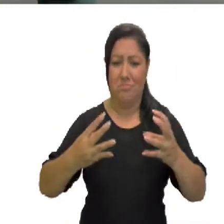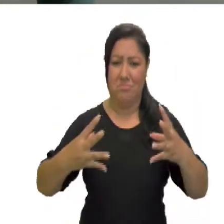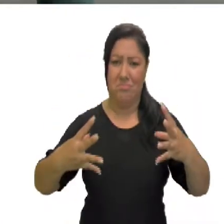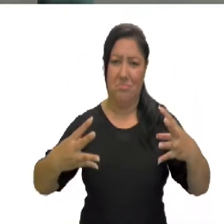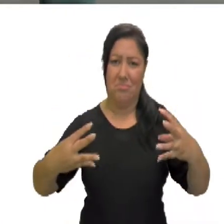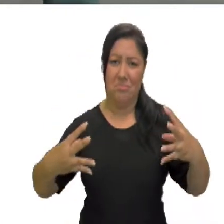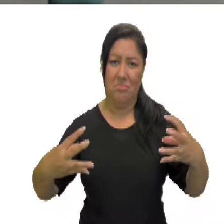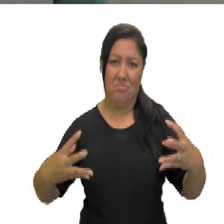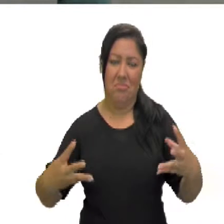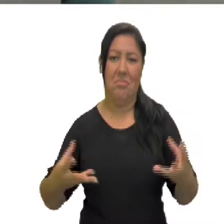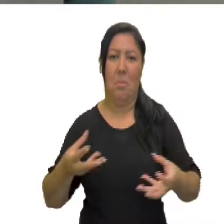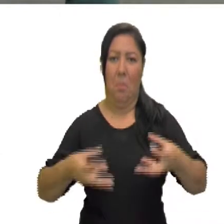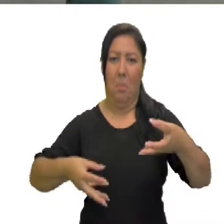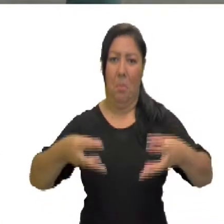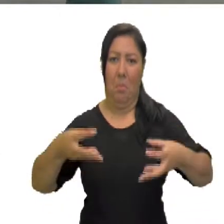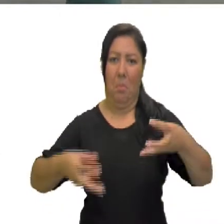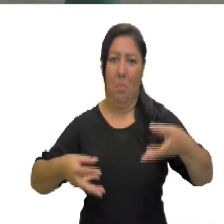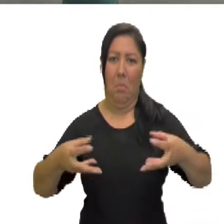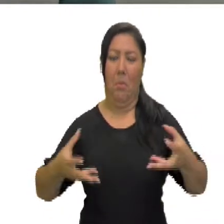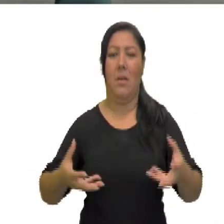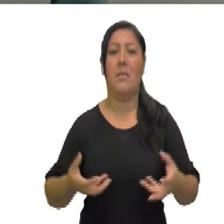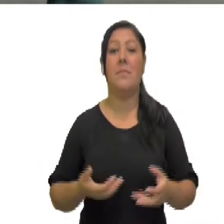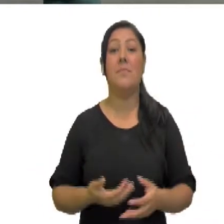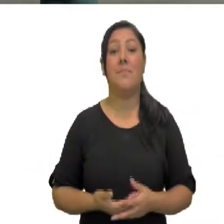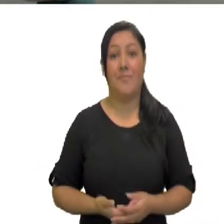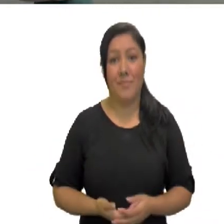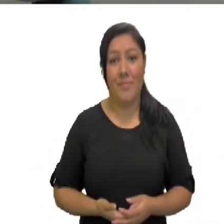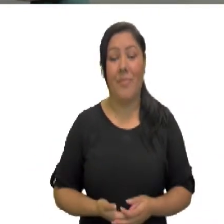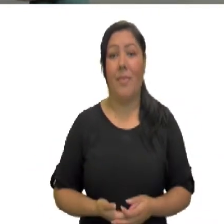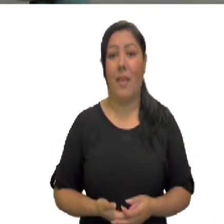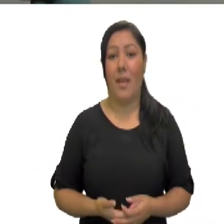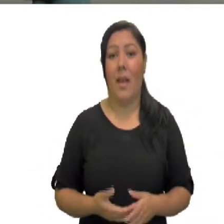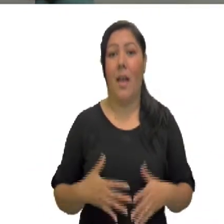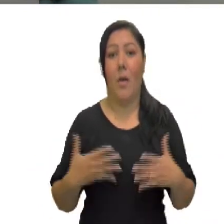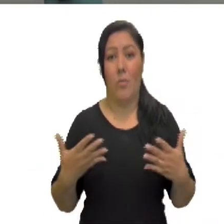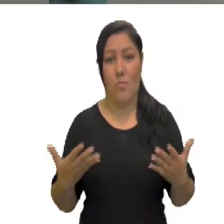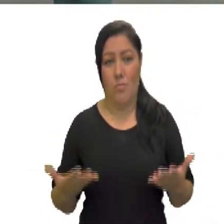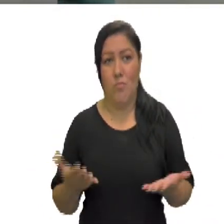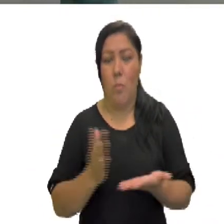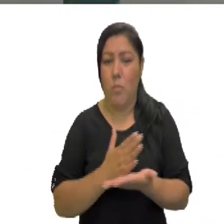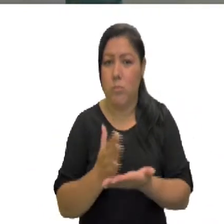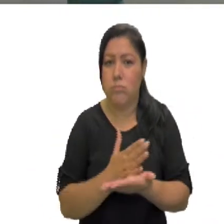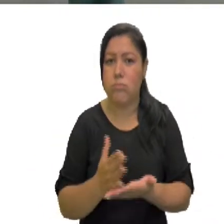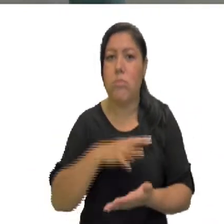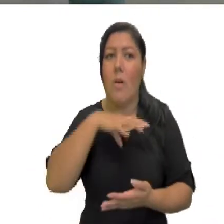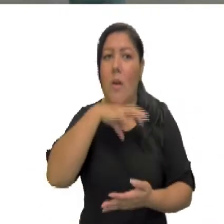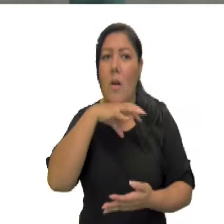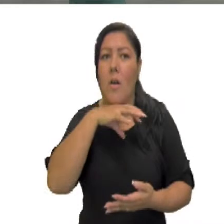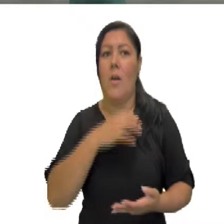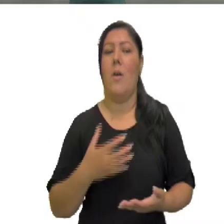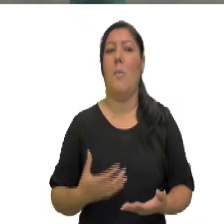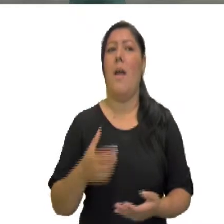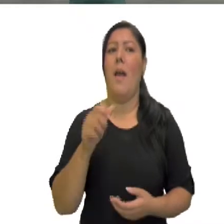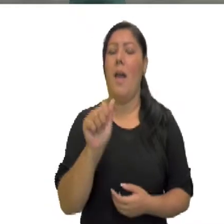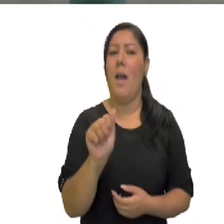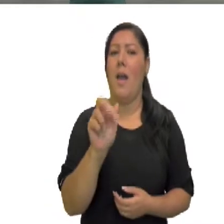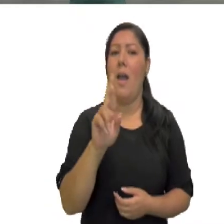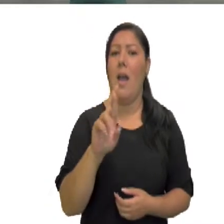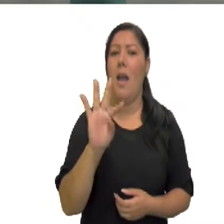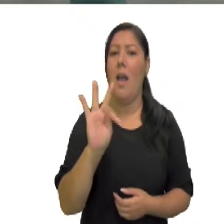casos. Alguns, como os artrópodes, que são conhecidos, por possuírem